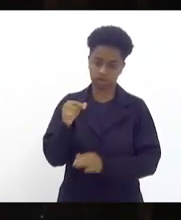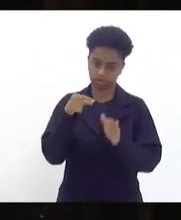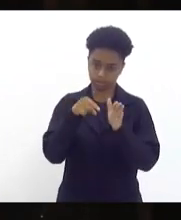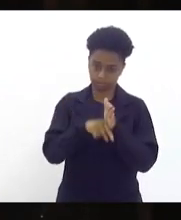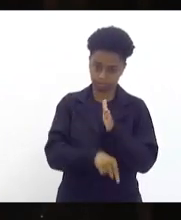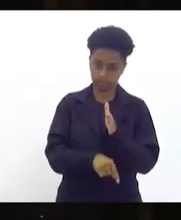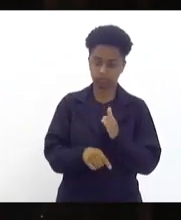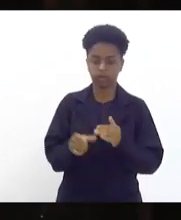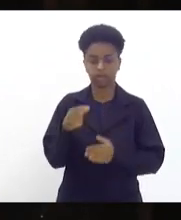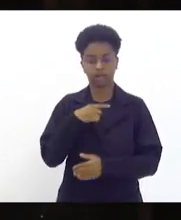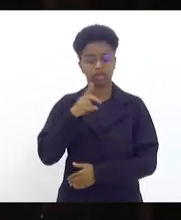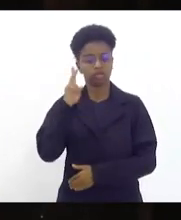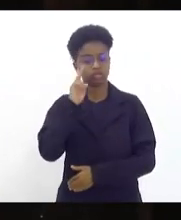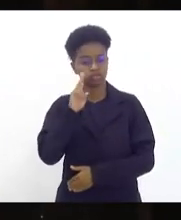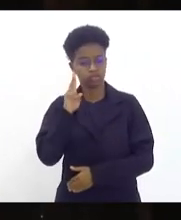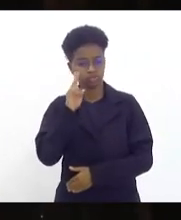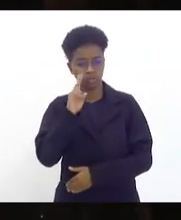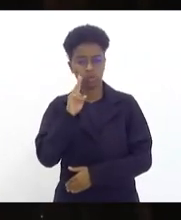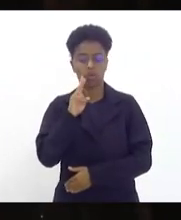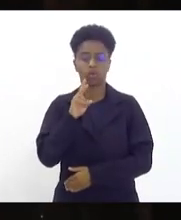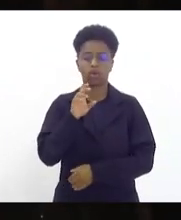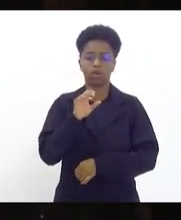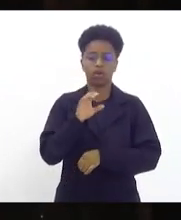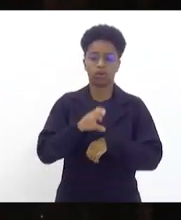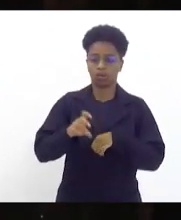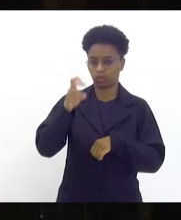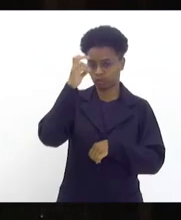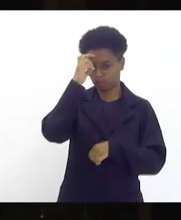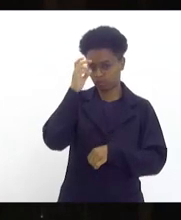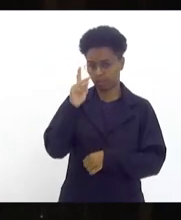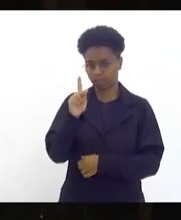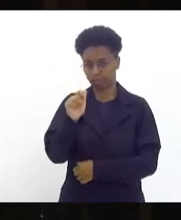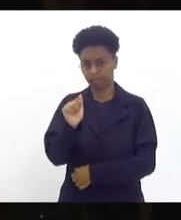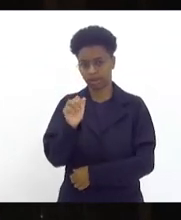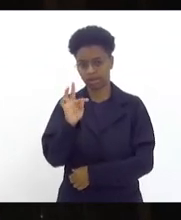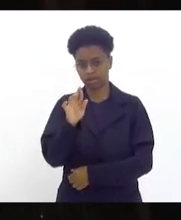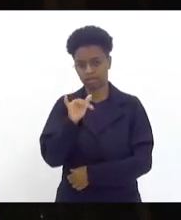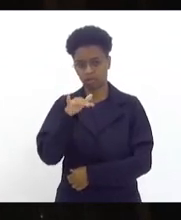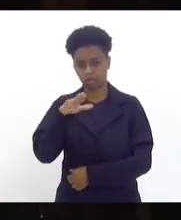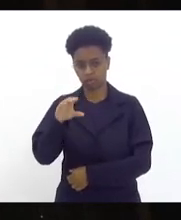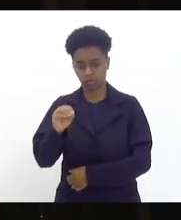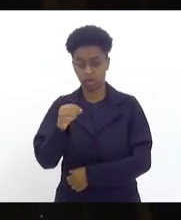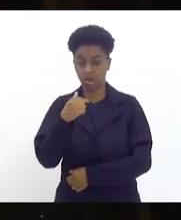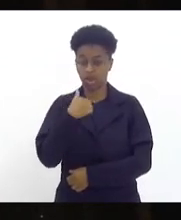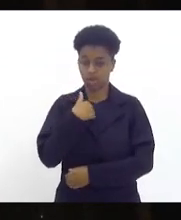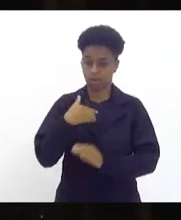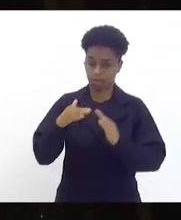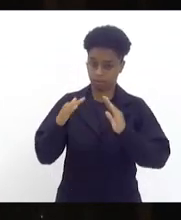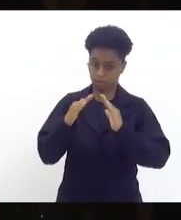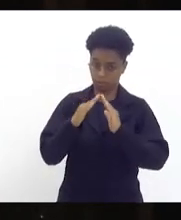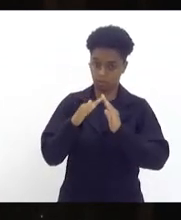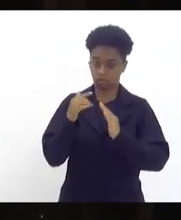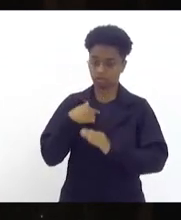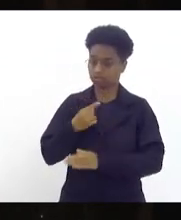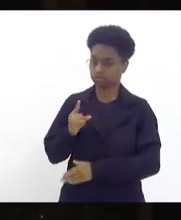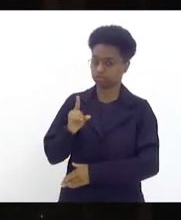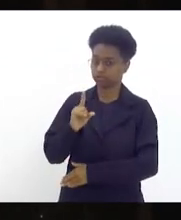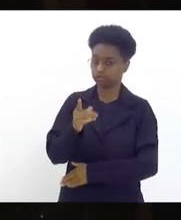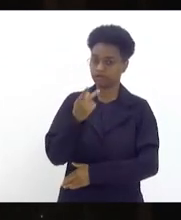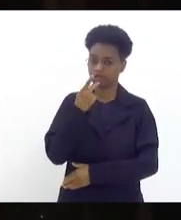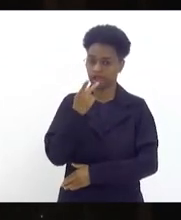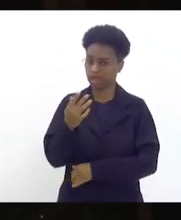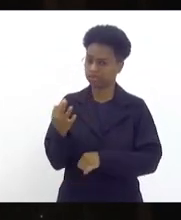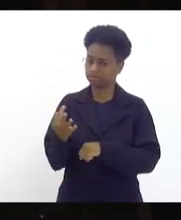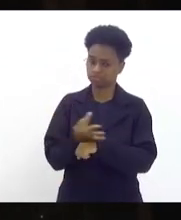fora a história o patrimônio a cultura eu como moradora eu vim para falar que tá